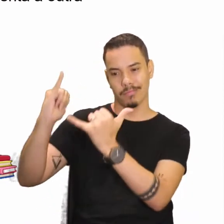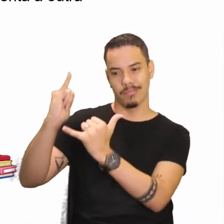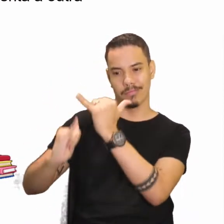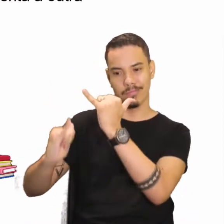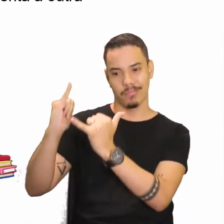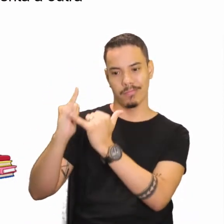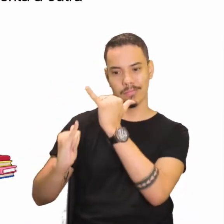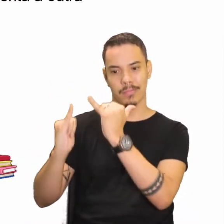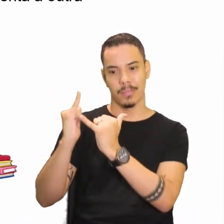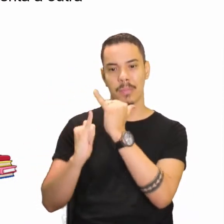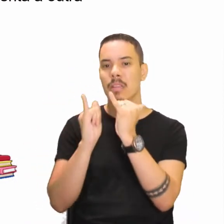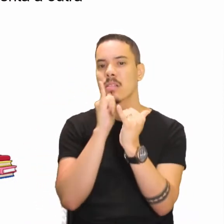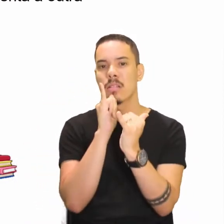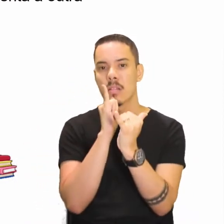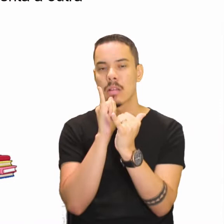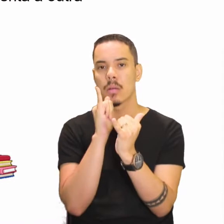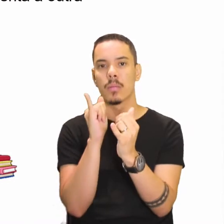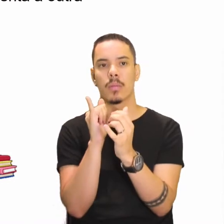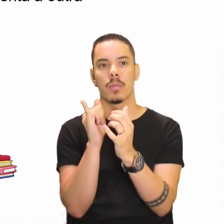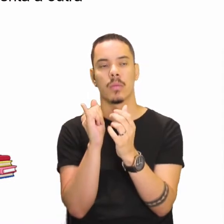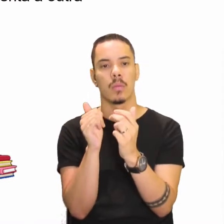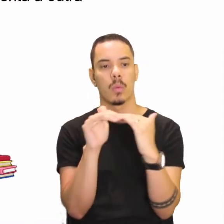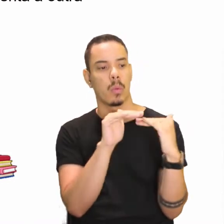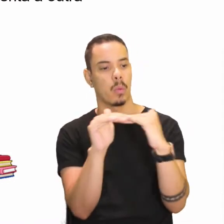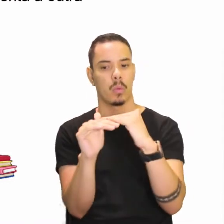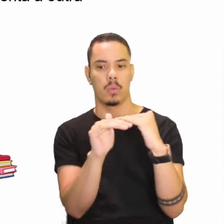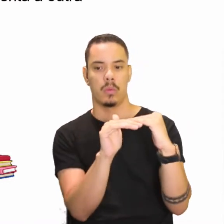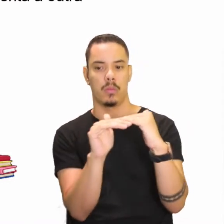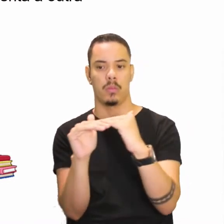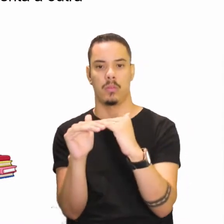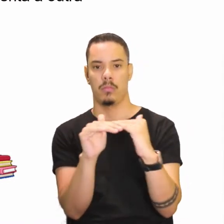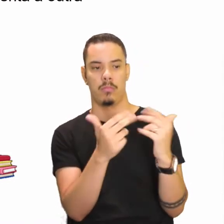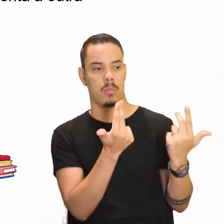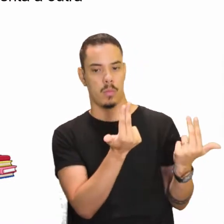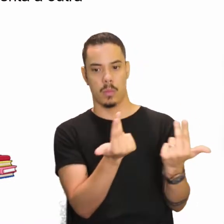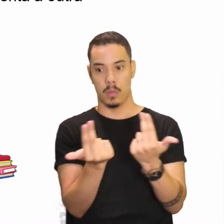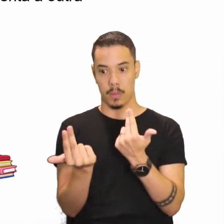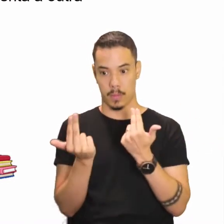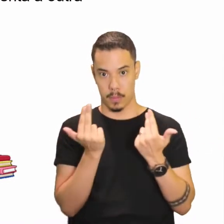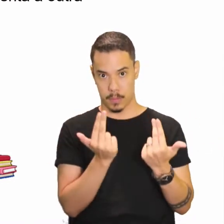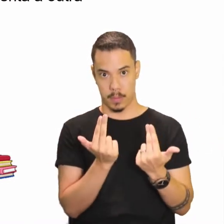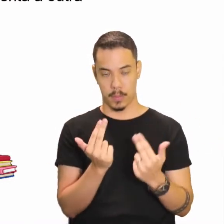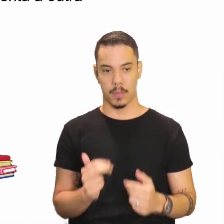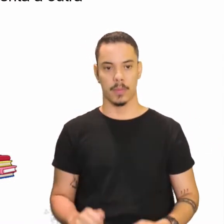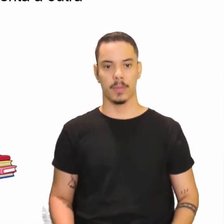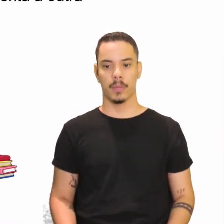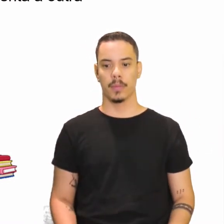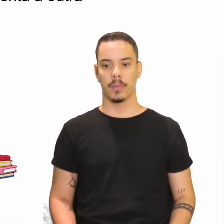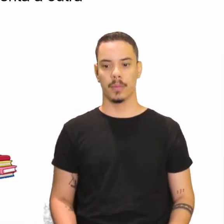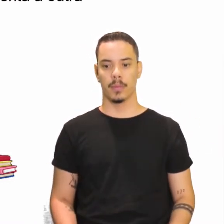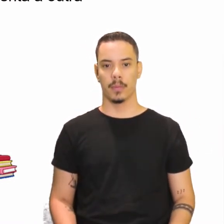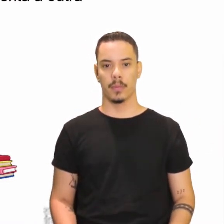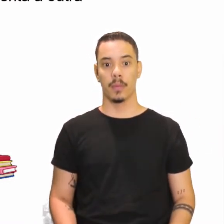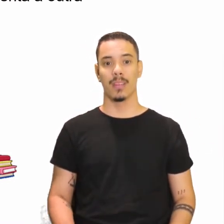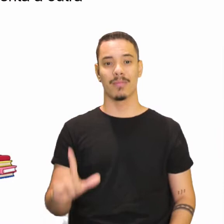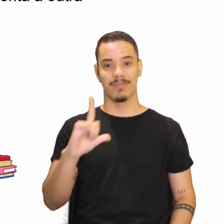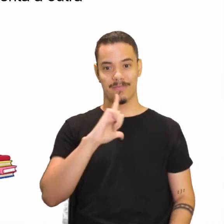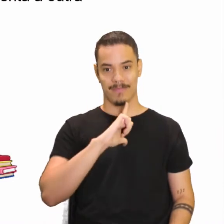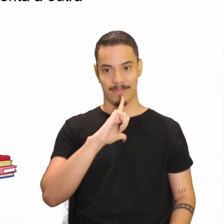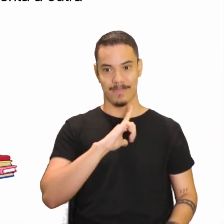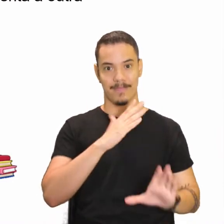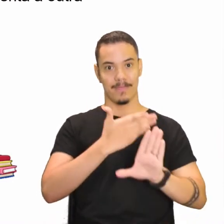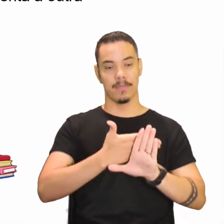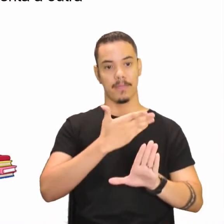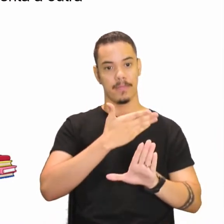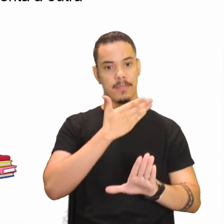semelhança. De quê? De igualdade, tá bom? Então, olha só, ó, tínhamos